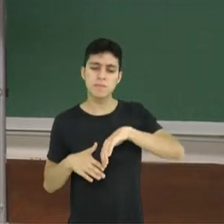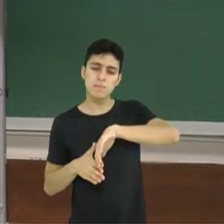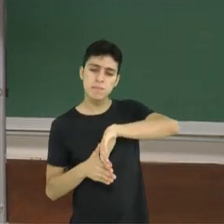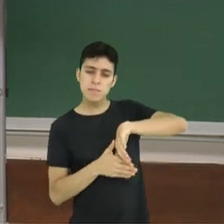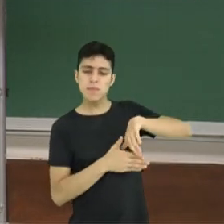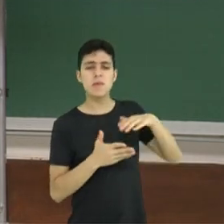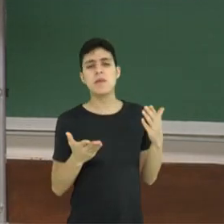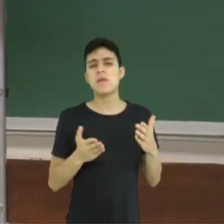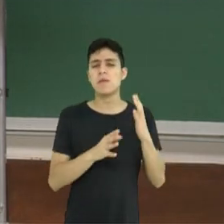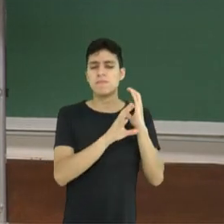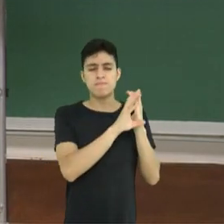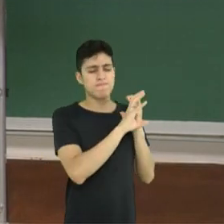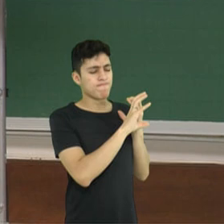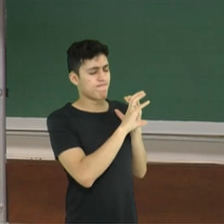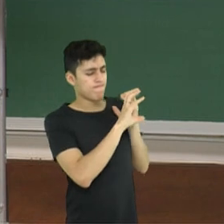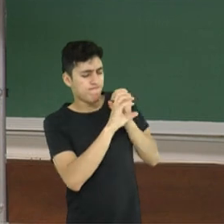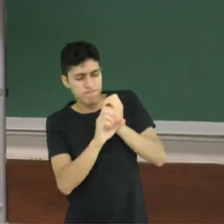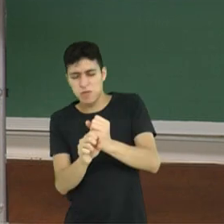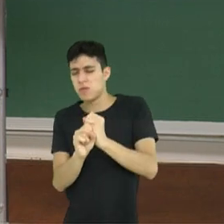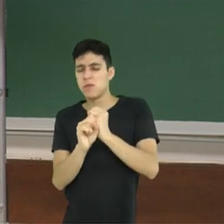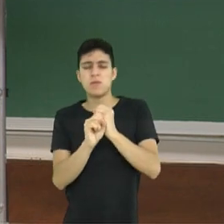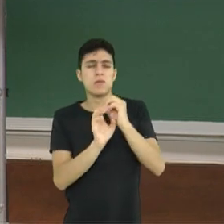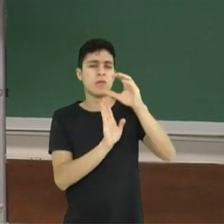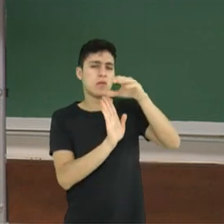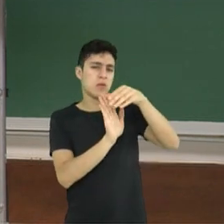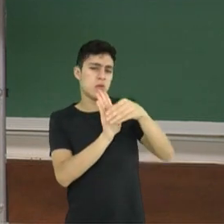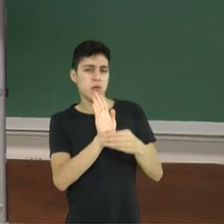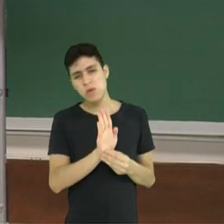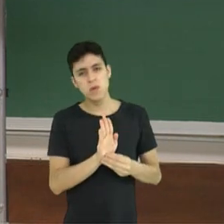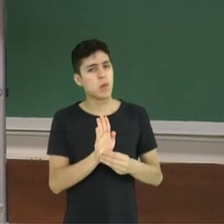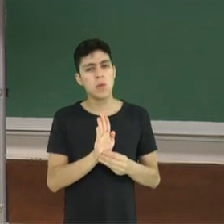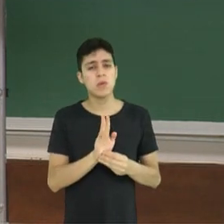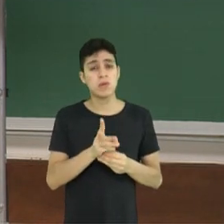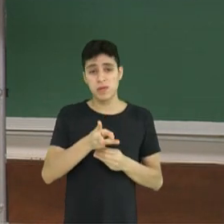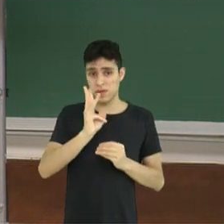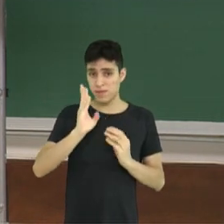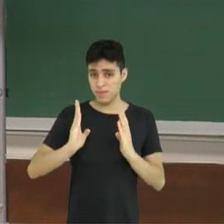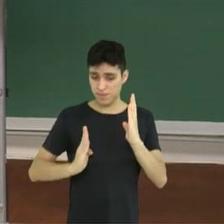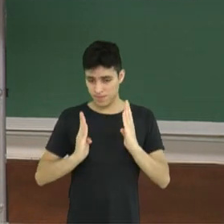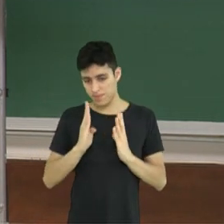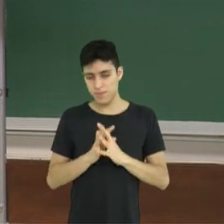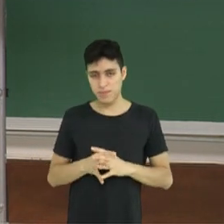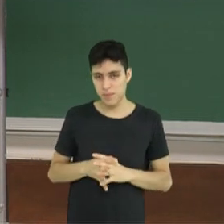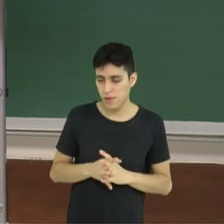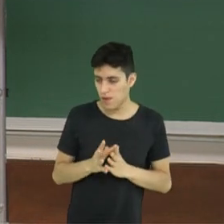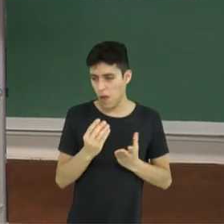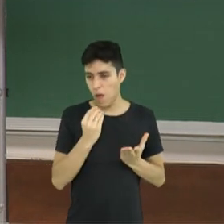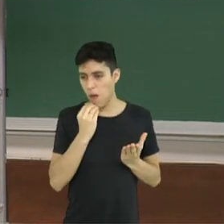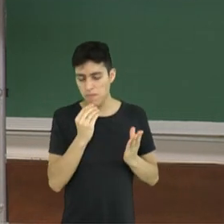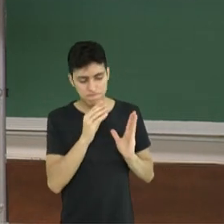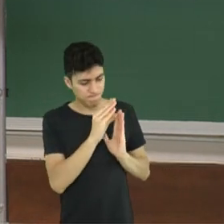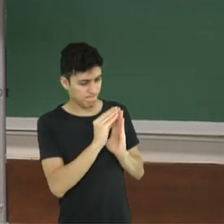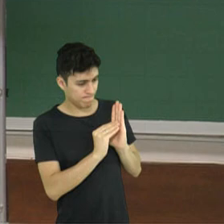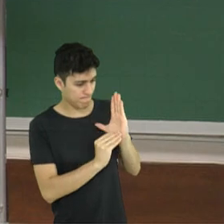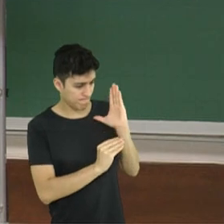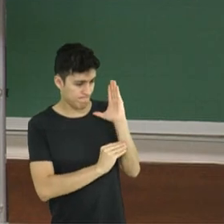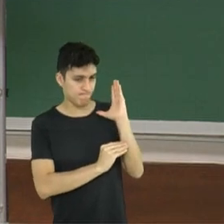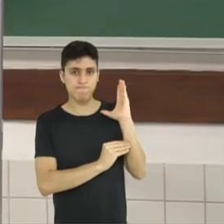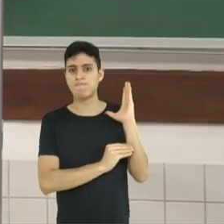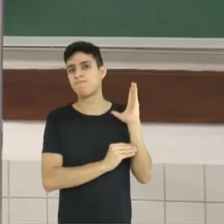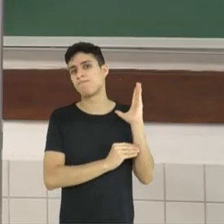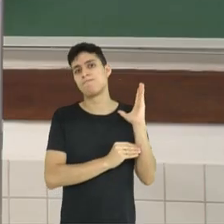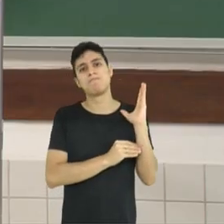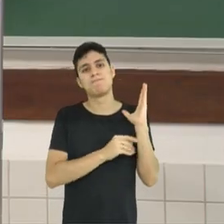fazer o remember if you a retomada de conteúdo do terceiro trimestre lógica de tem muito conteúdo para falar